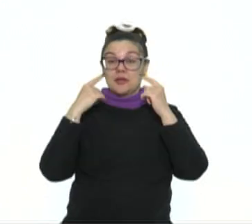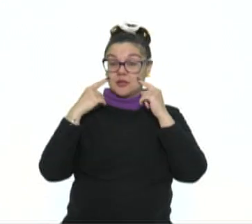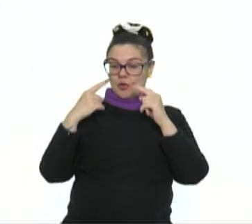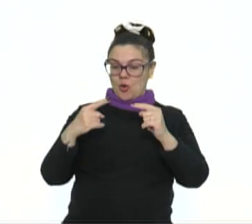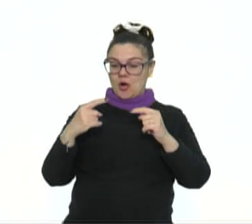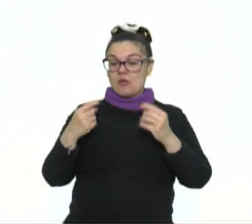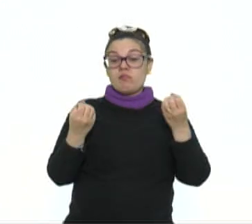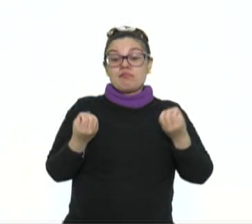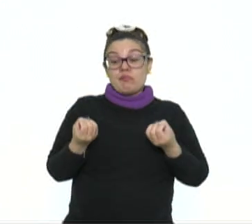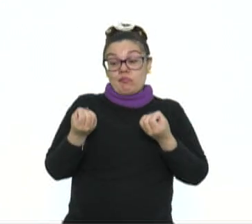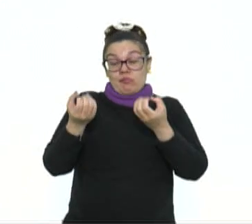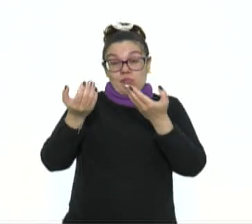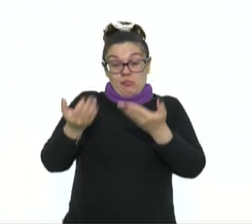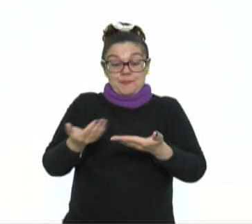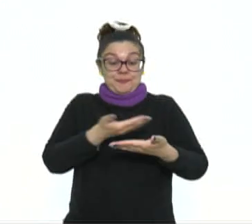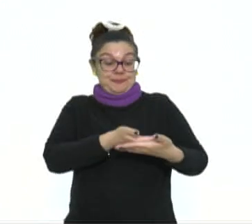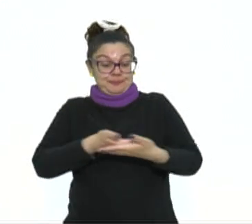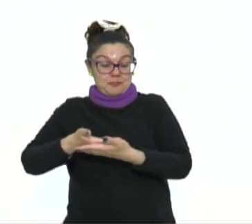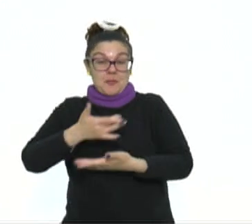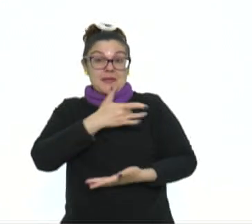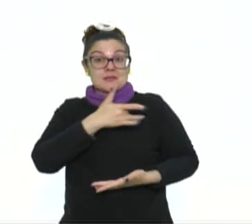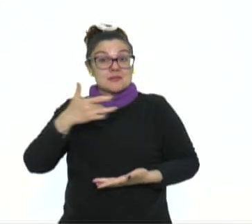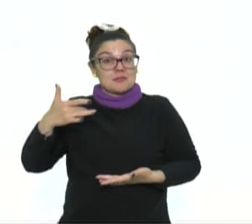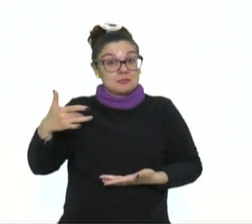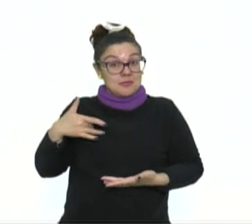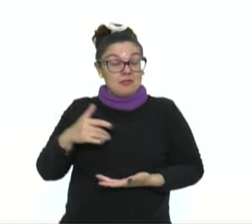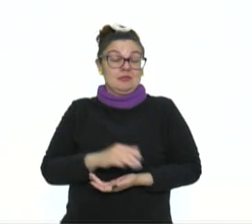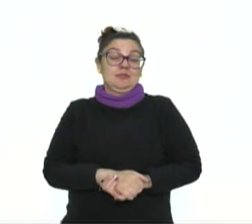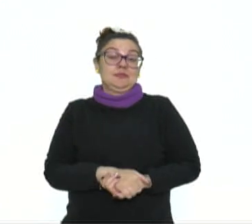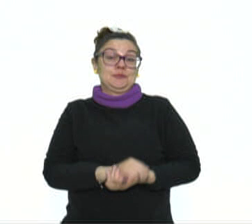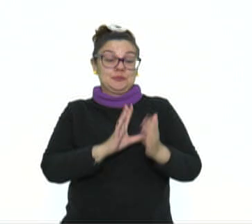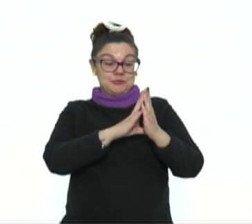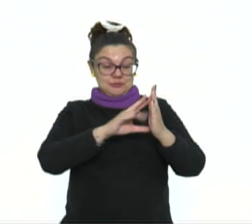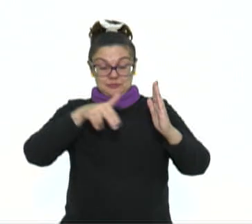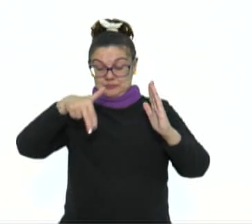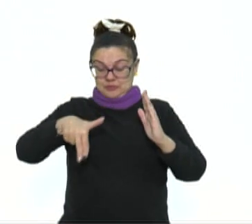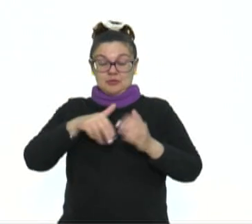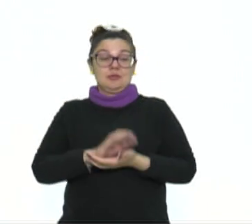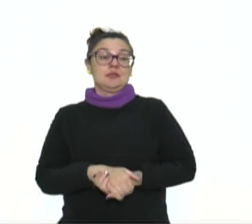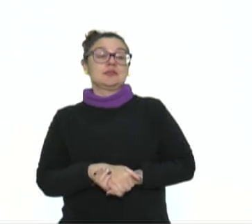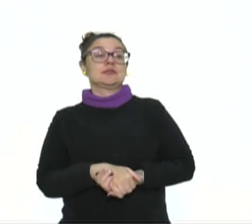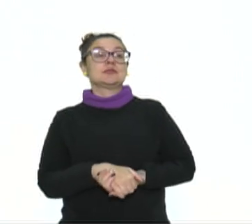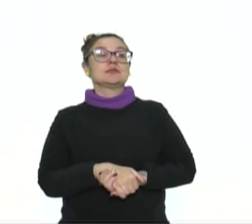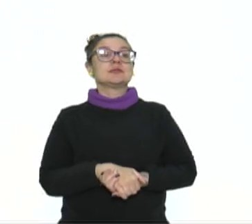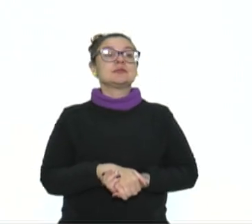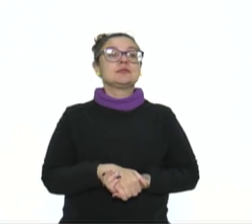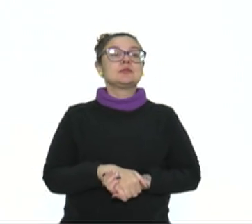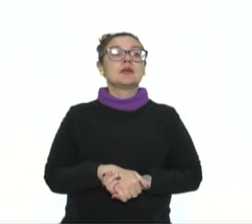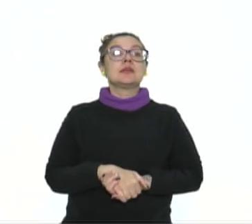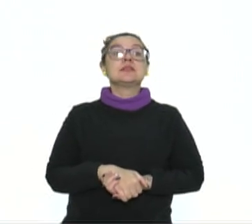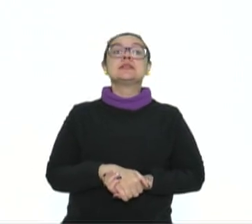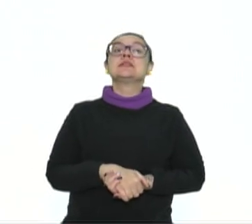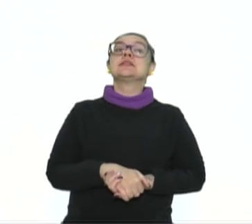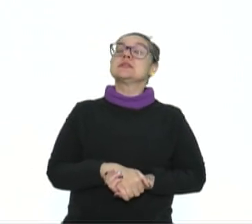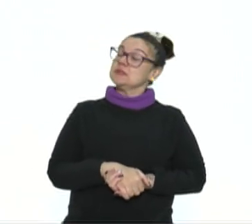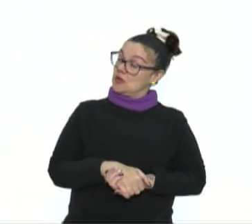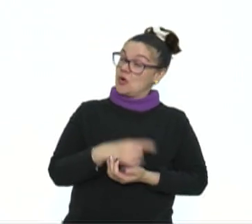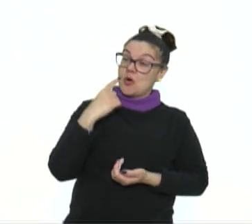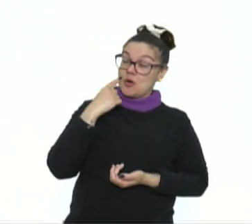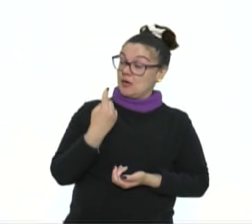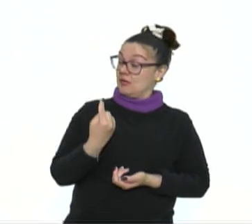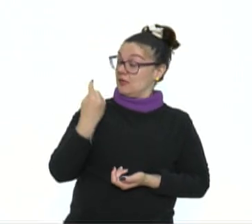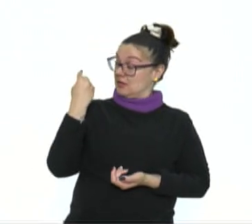isso, entregar um bebê saudável, né? Tá aqui, esse texto está lá, na íntegra. Então, qual